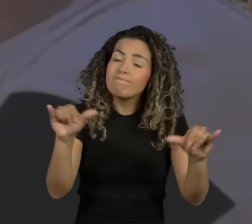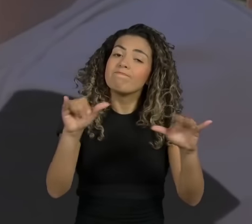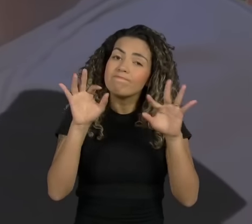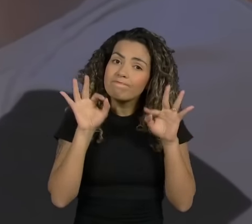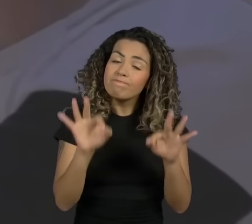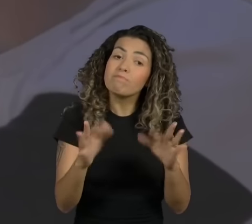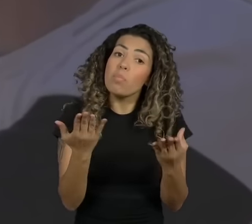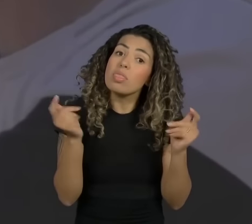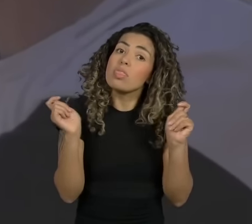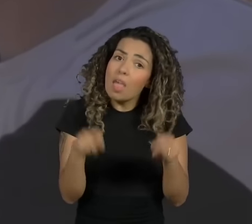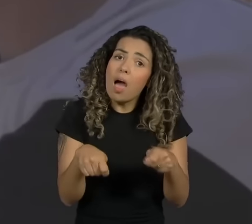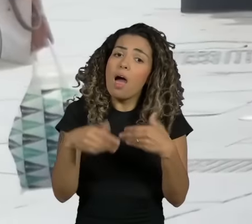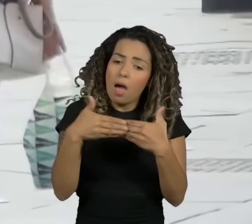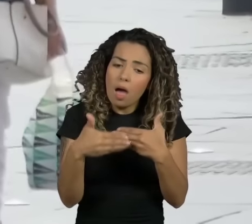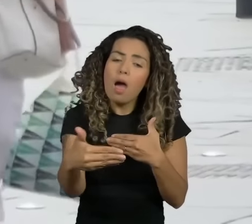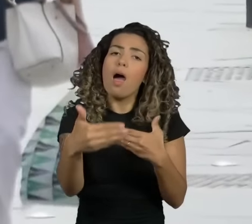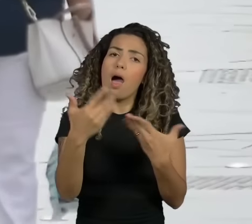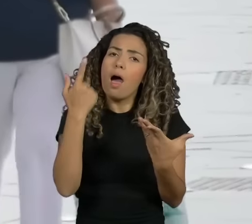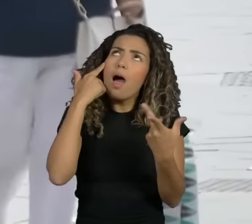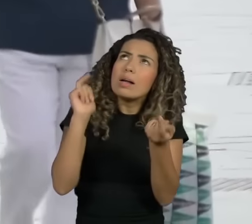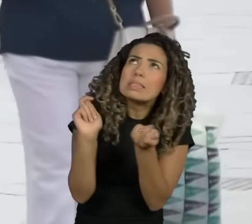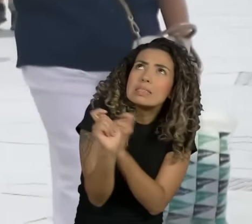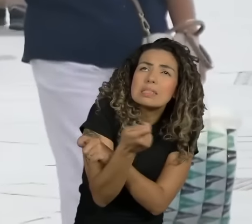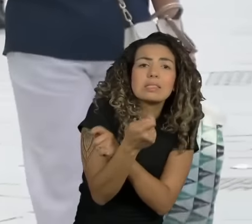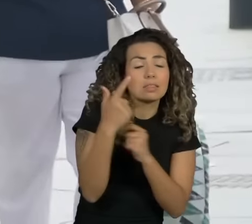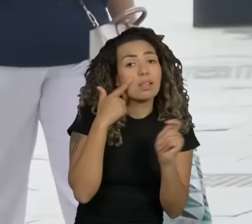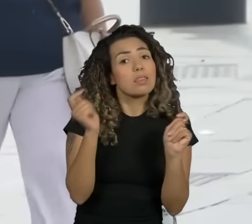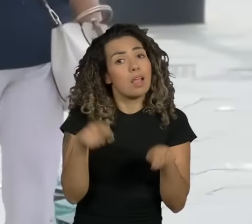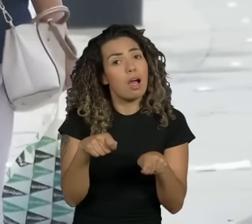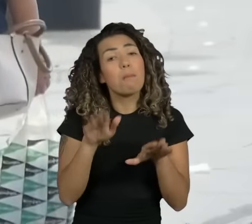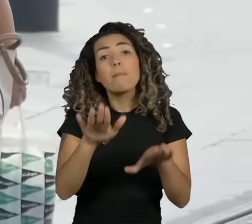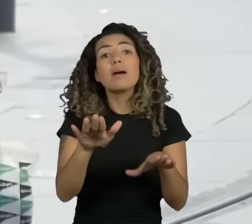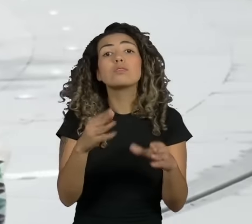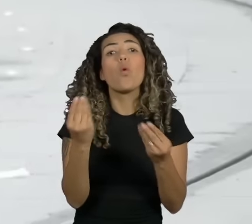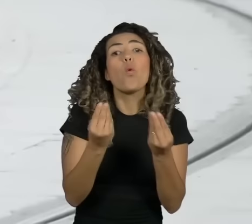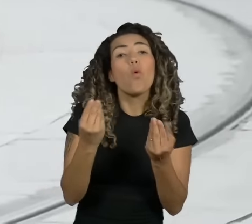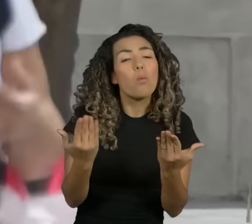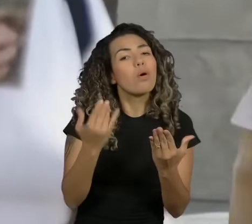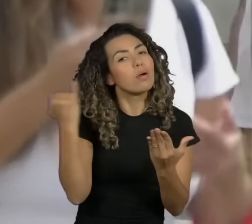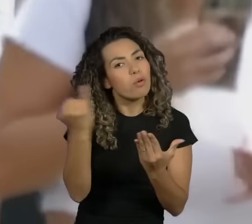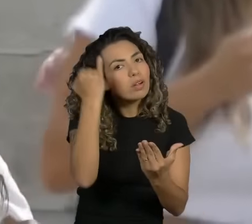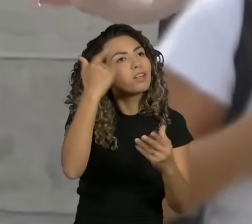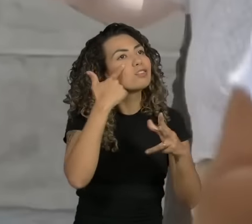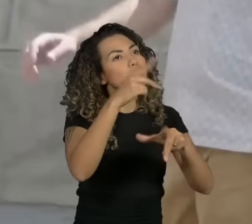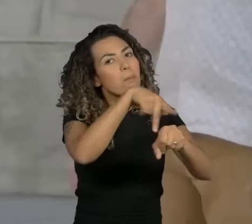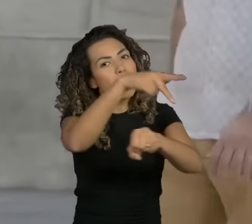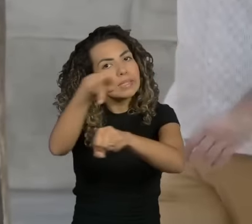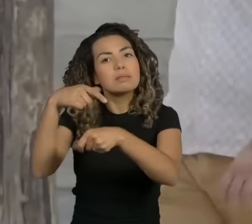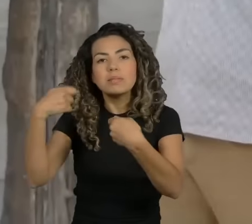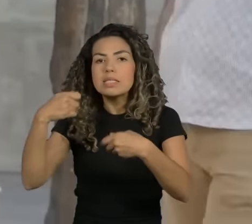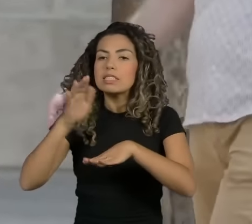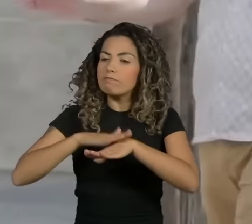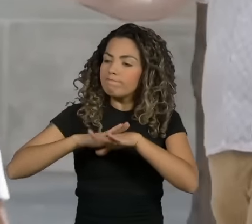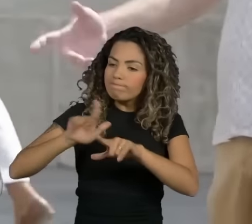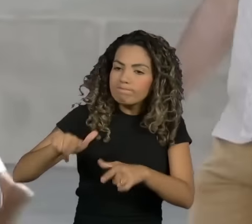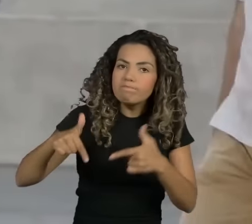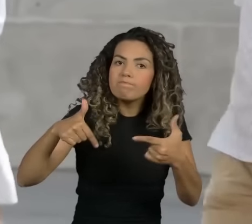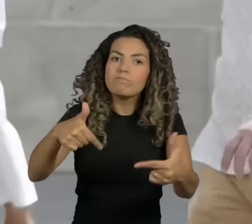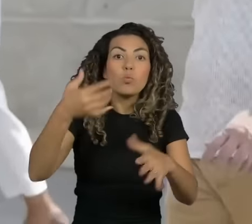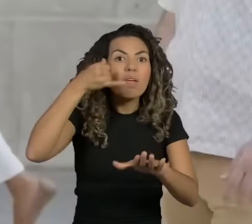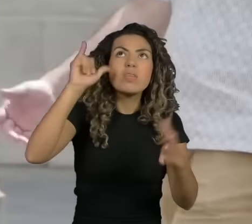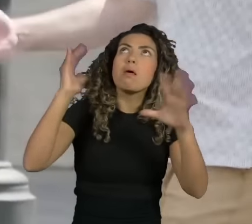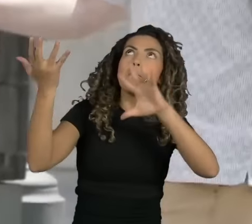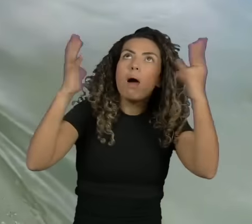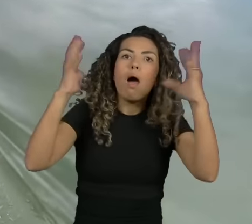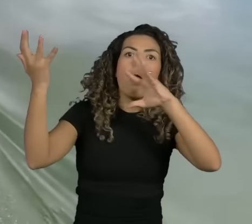ser revertida se os países apresentarem novos e mais ousados planos nacionais de controle